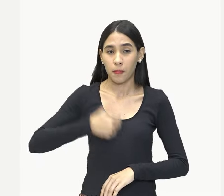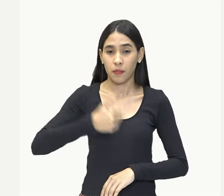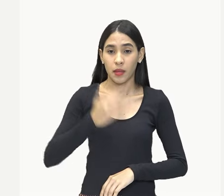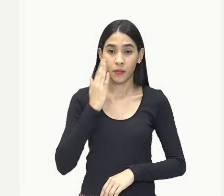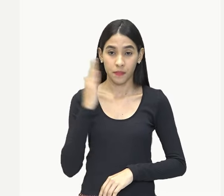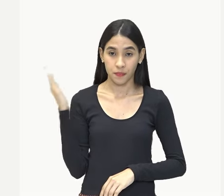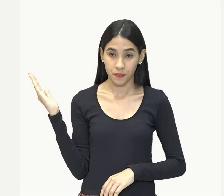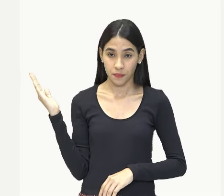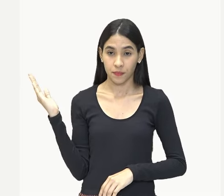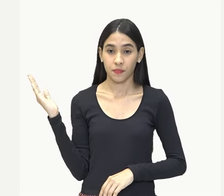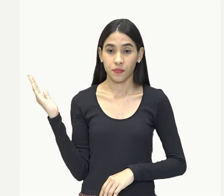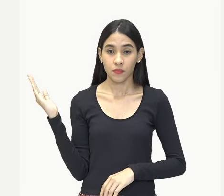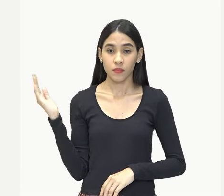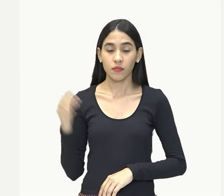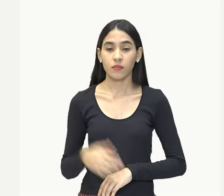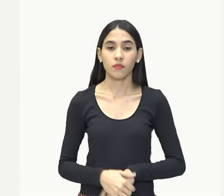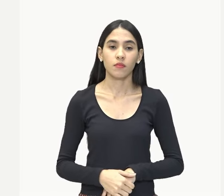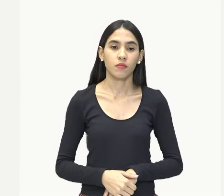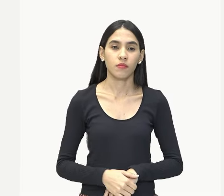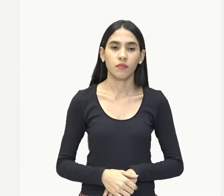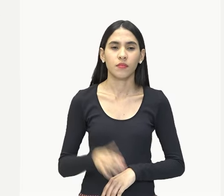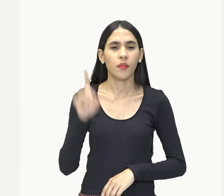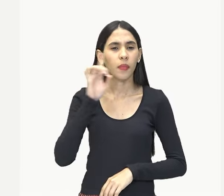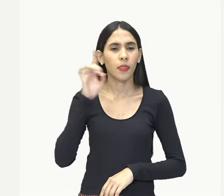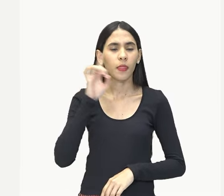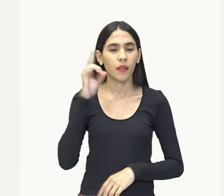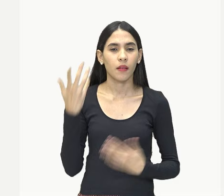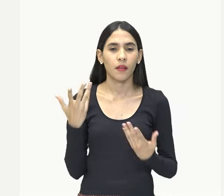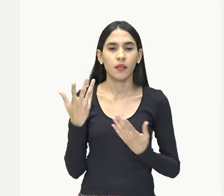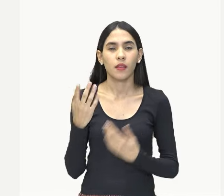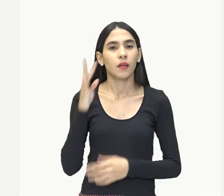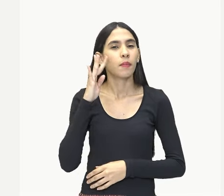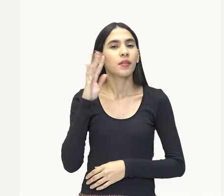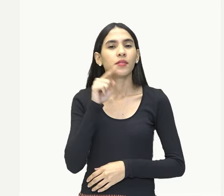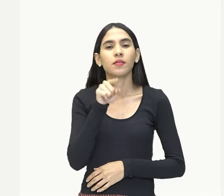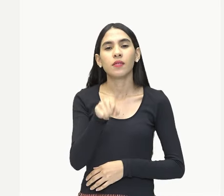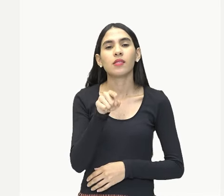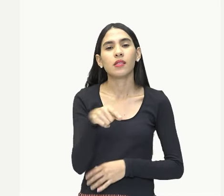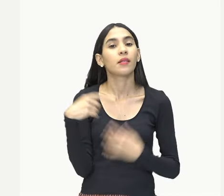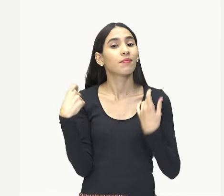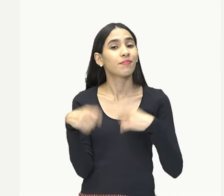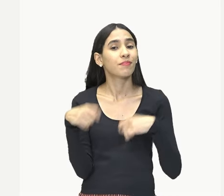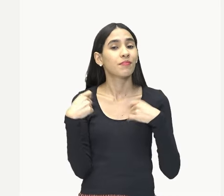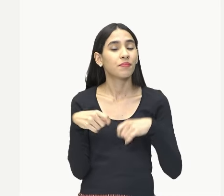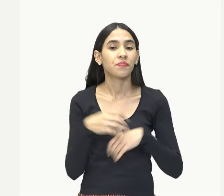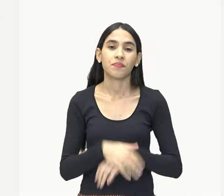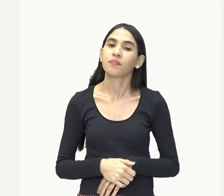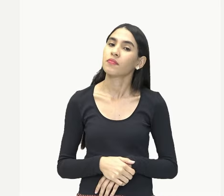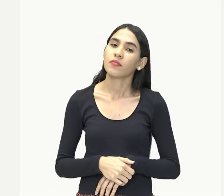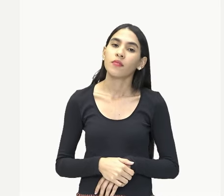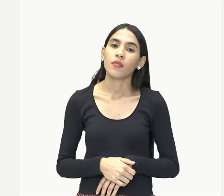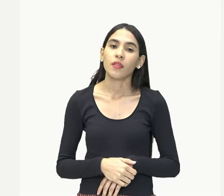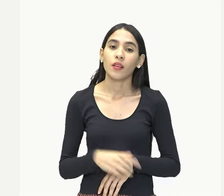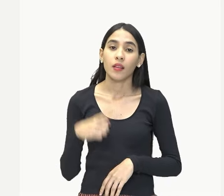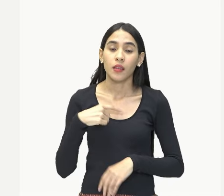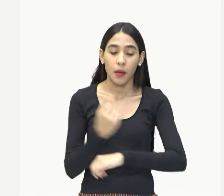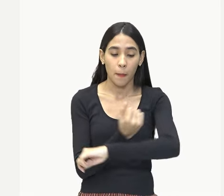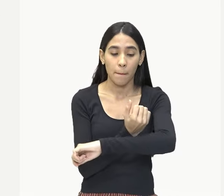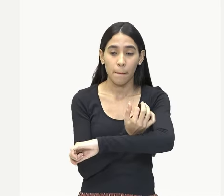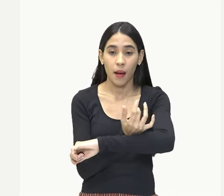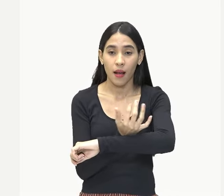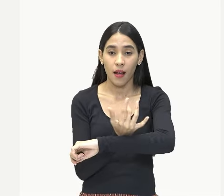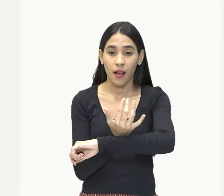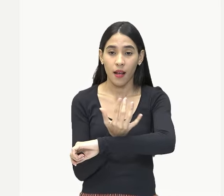aplicação e vamos lá no nosso dia a dia. Imagine que você precisa aí fazer o plantio de mudas de